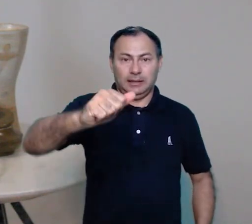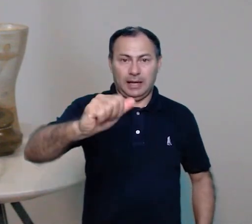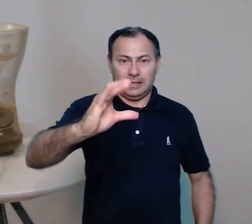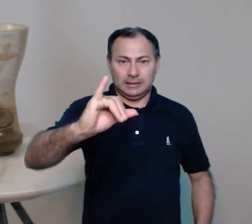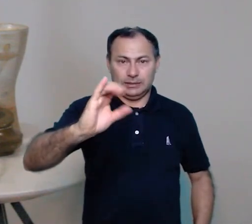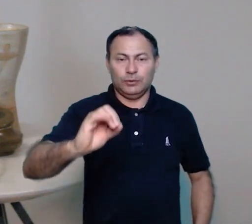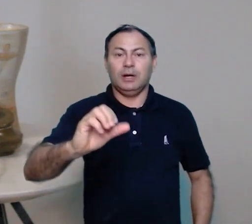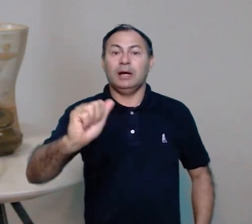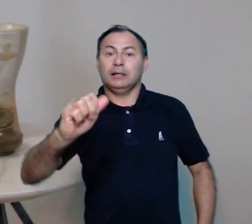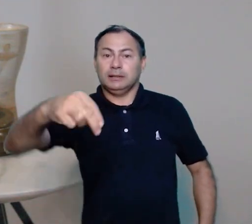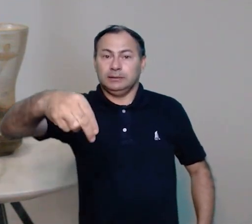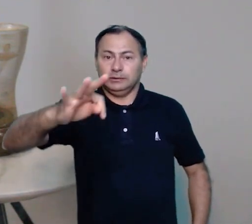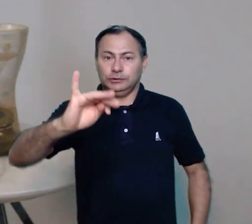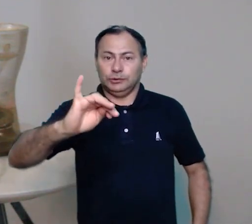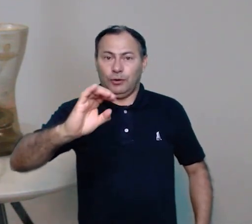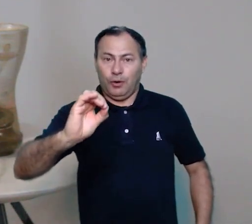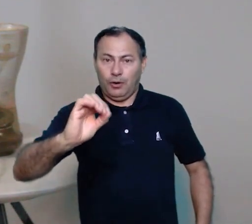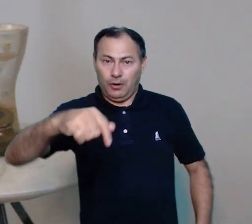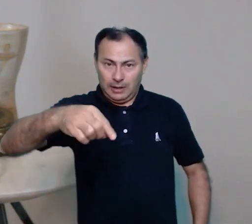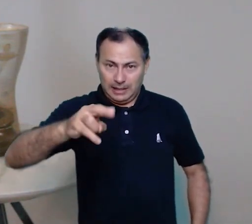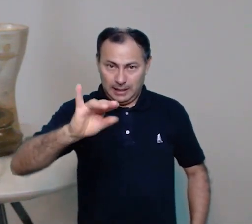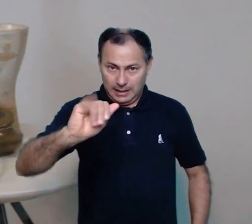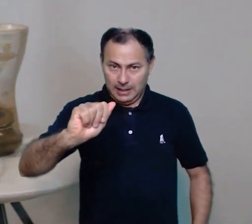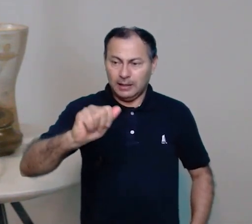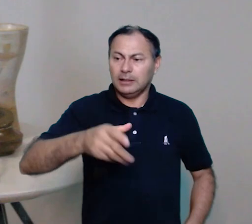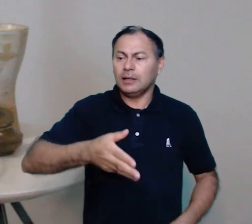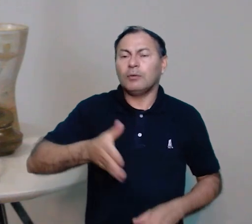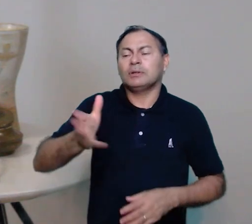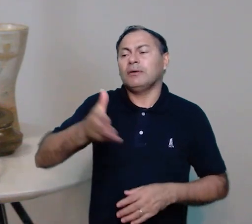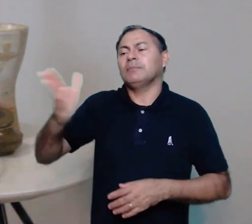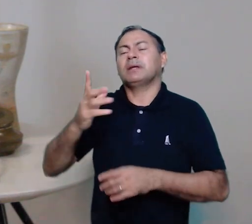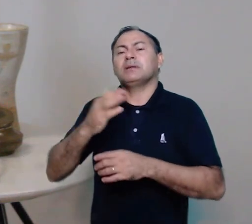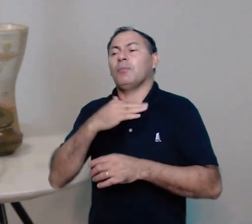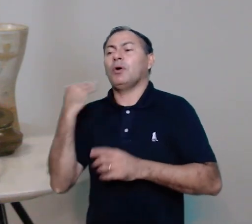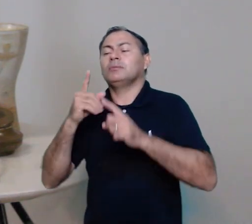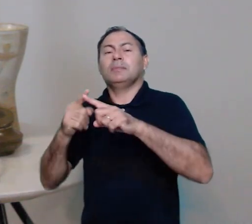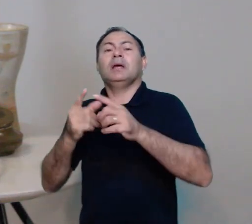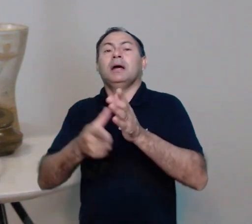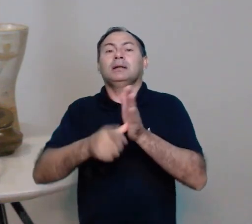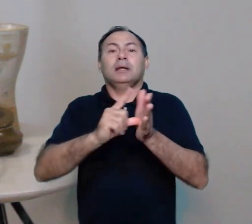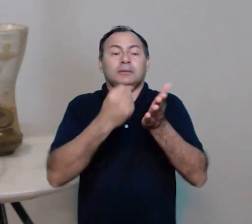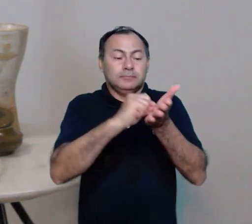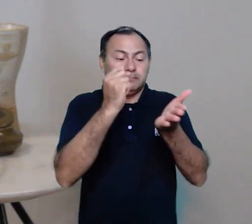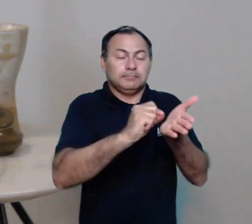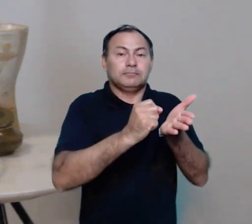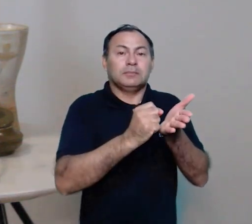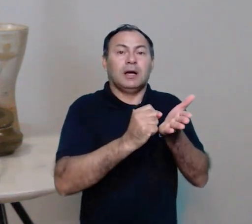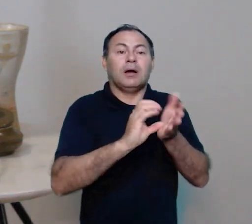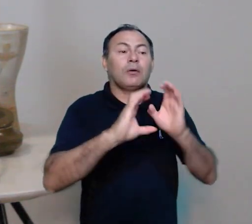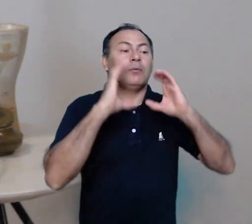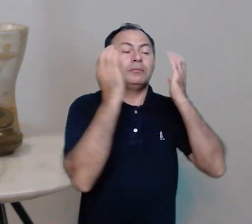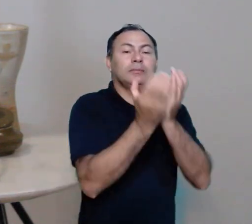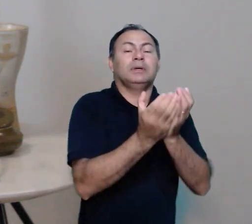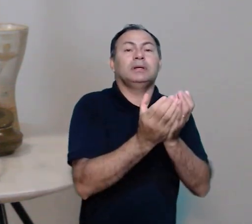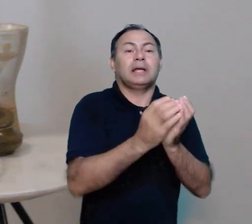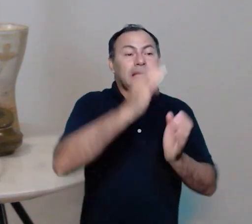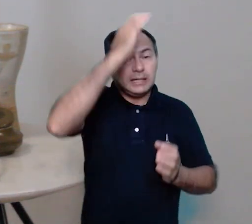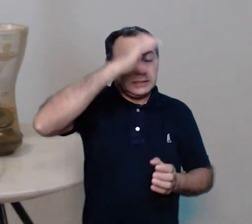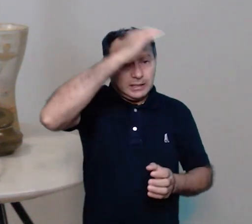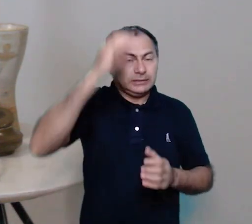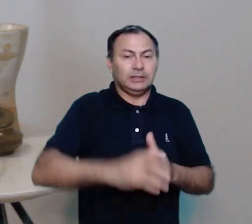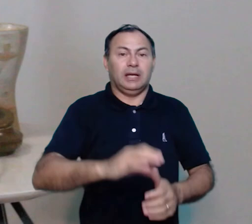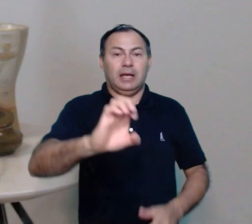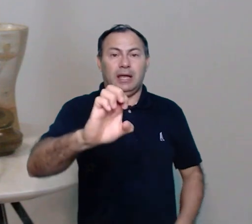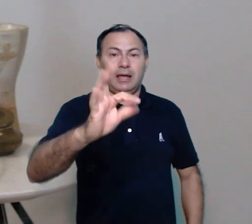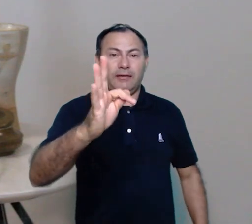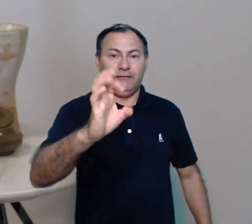de Antioquia, enquanto caminhava para o seu martírio, escreveu à comunidade cristã